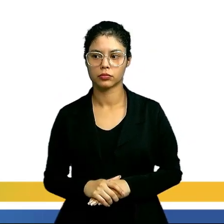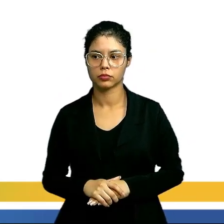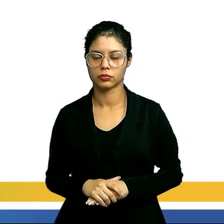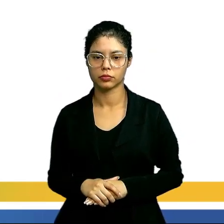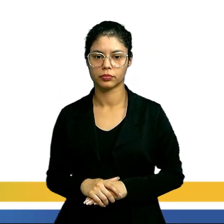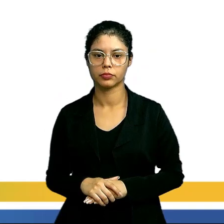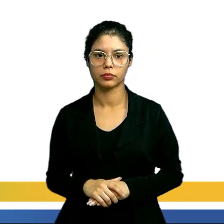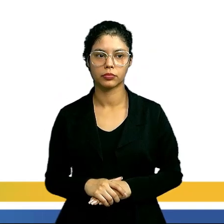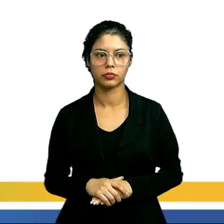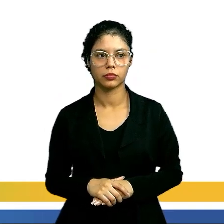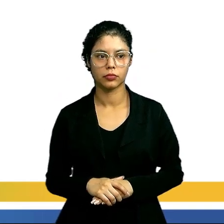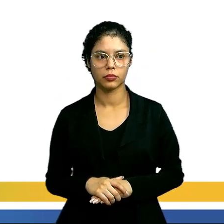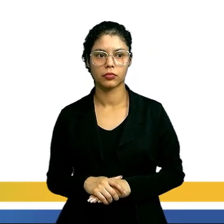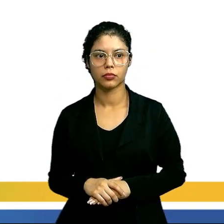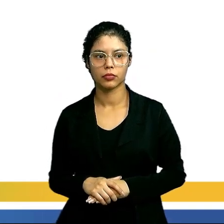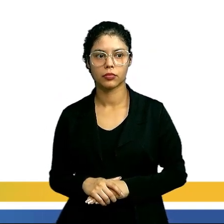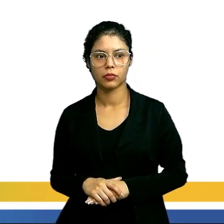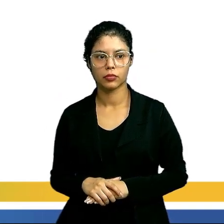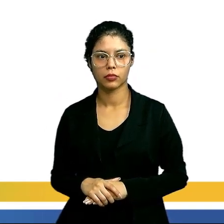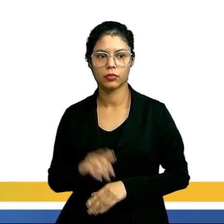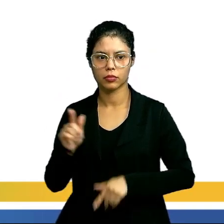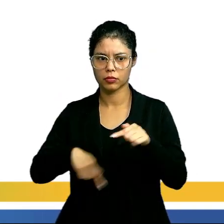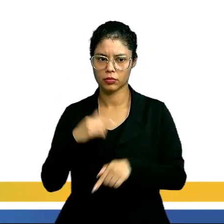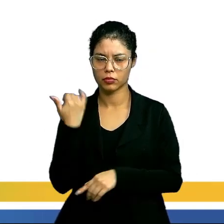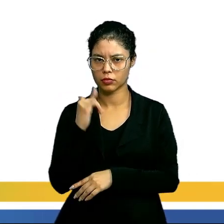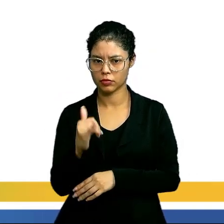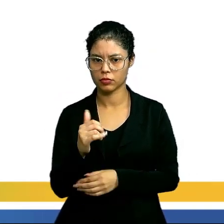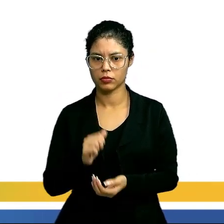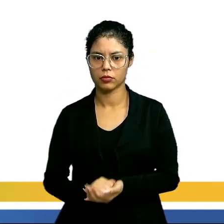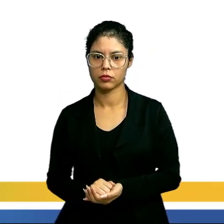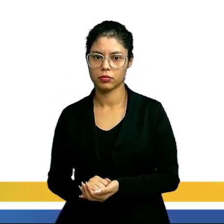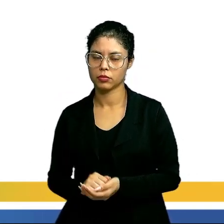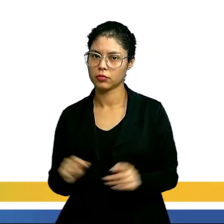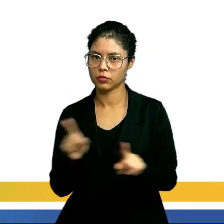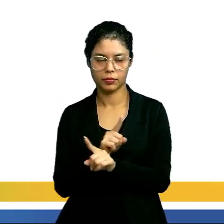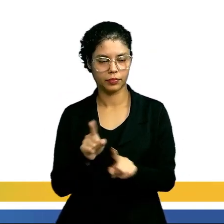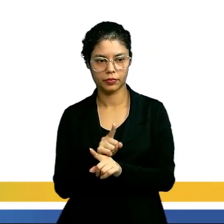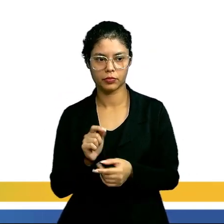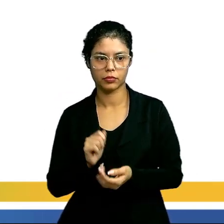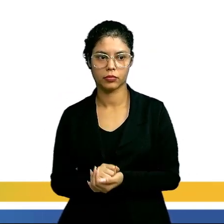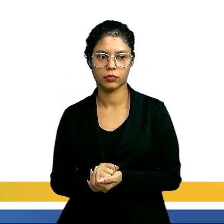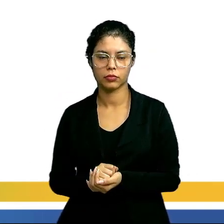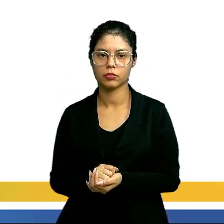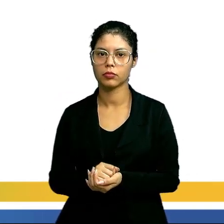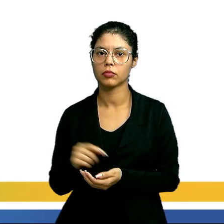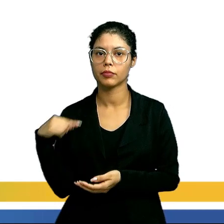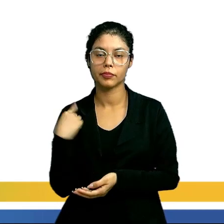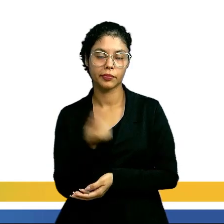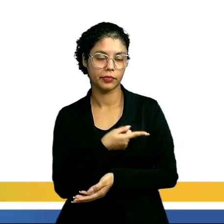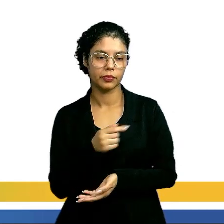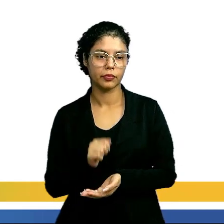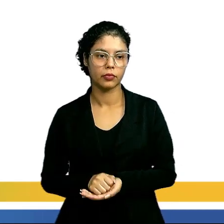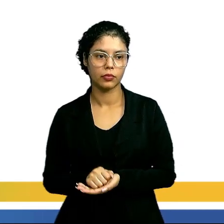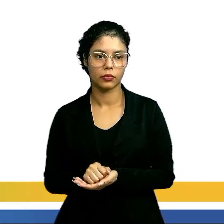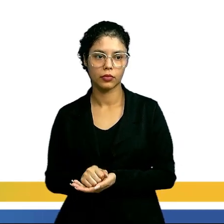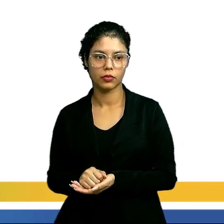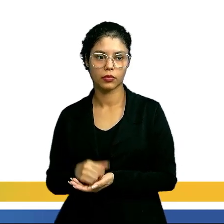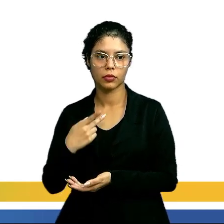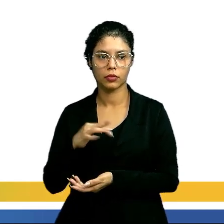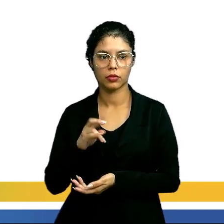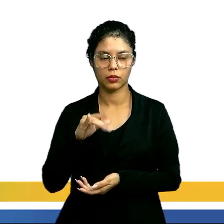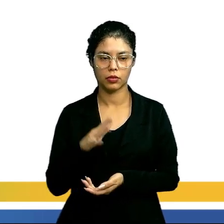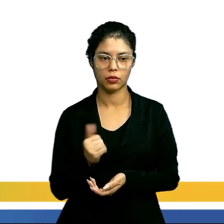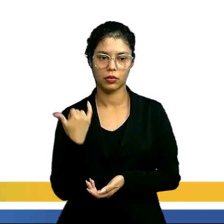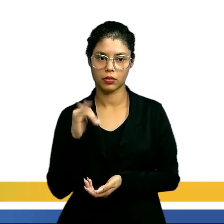alternativa, letra C. Letra D, química e energia cinética? Obviamente não, seria um dos nossos distratores.